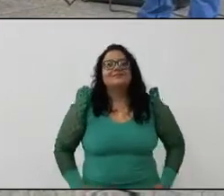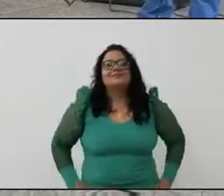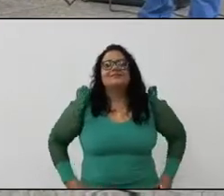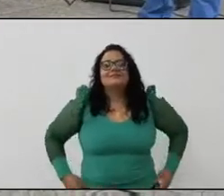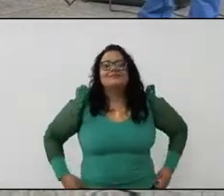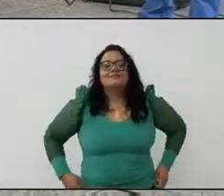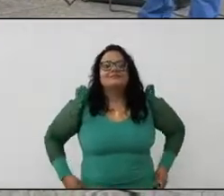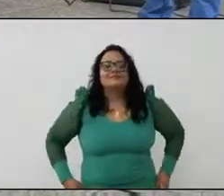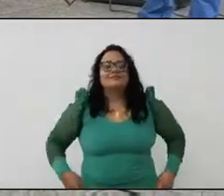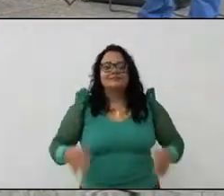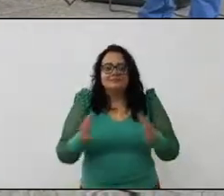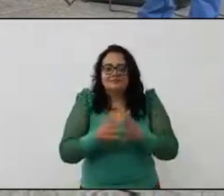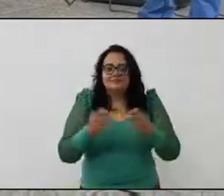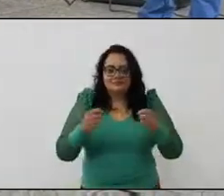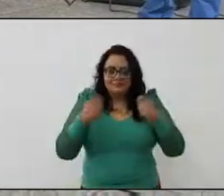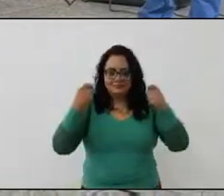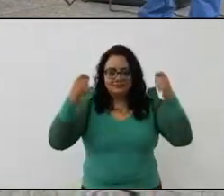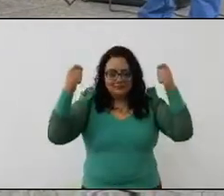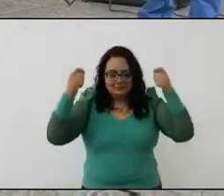Aleluia.